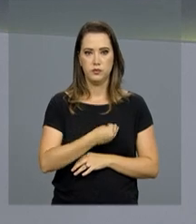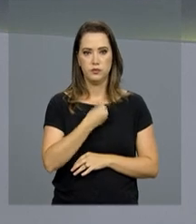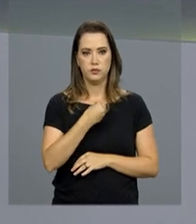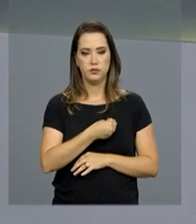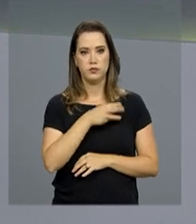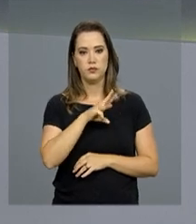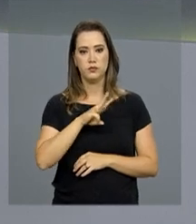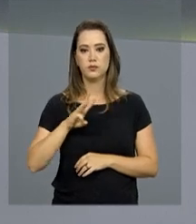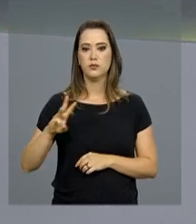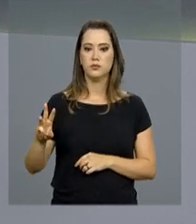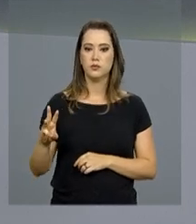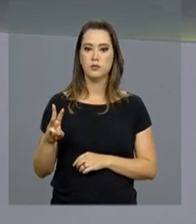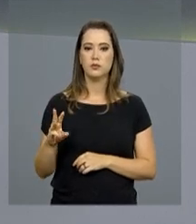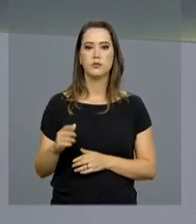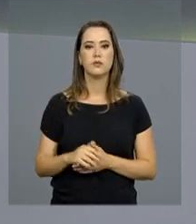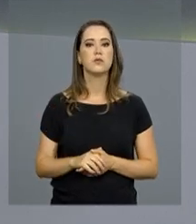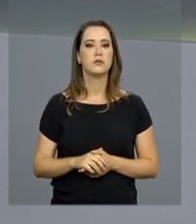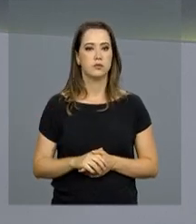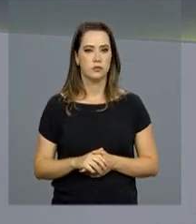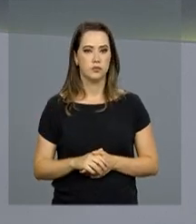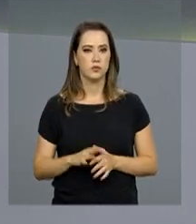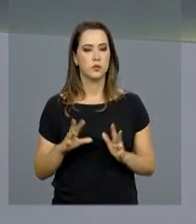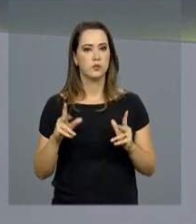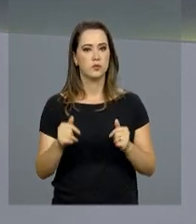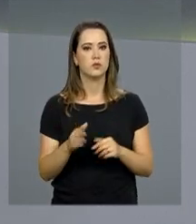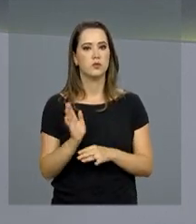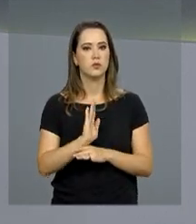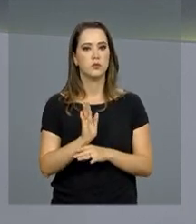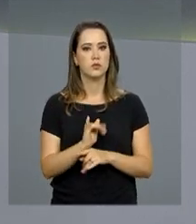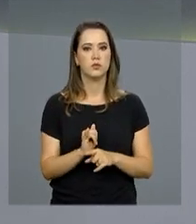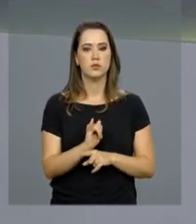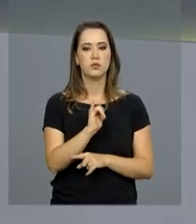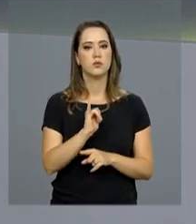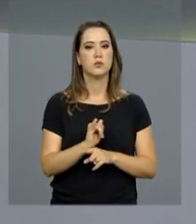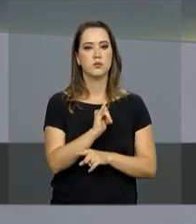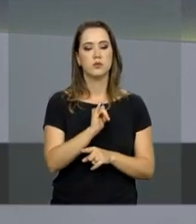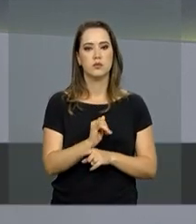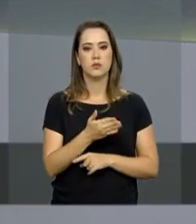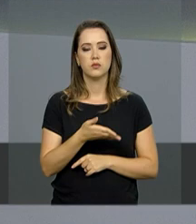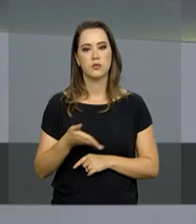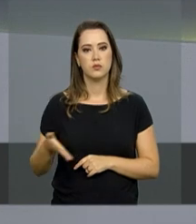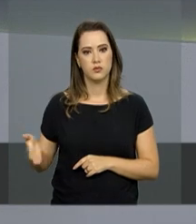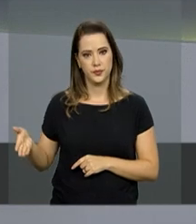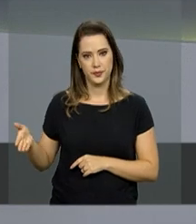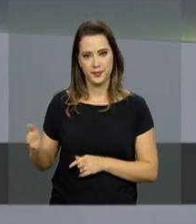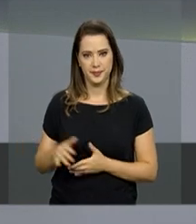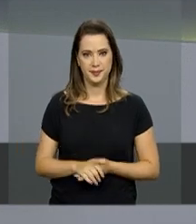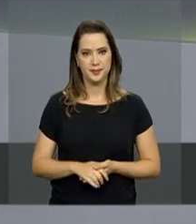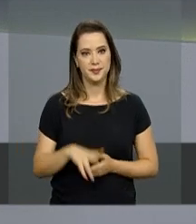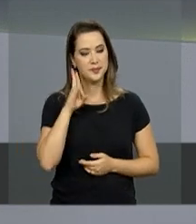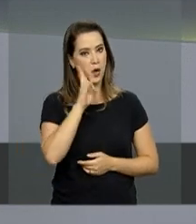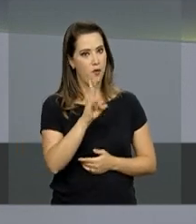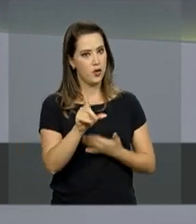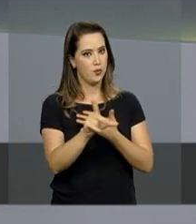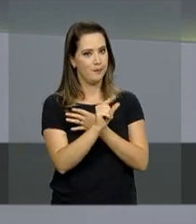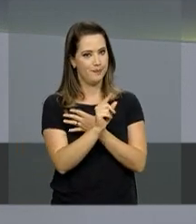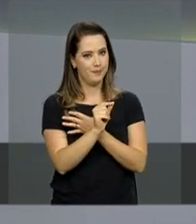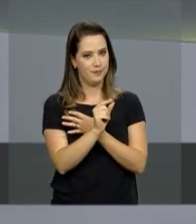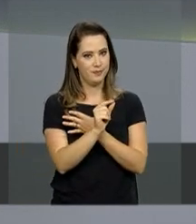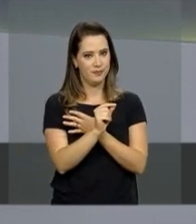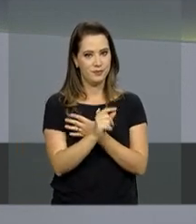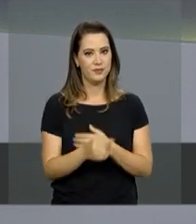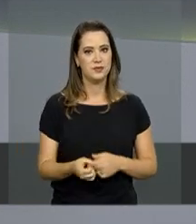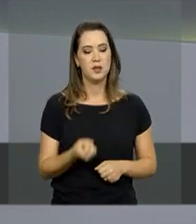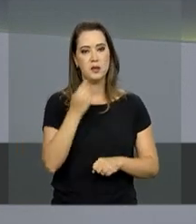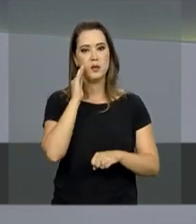a nossa programação ao vivo pelo site da NBR. E todas as reportagens estão disponíveis em nosso canal no YouTube. Acesse também o nosso